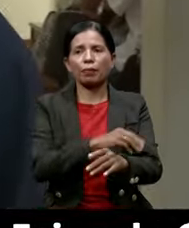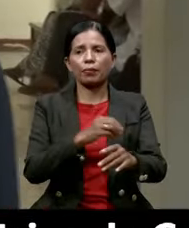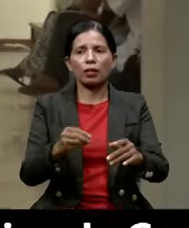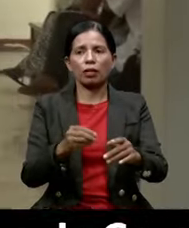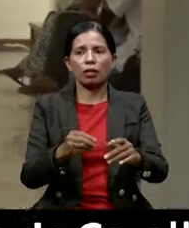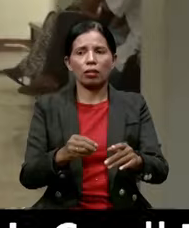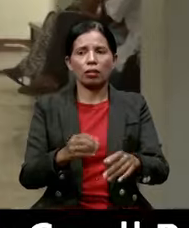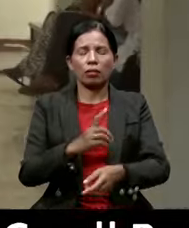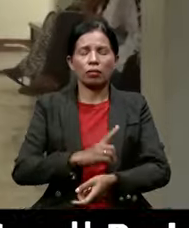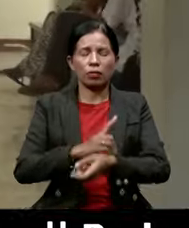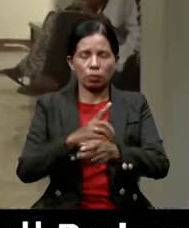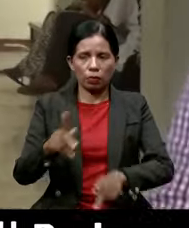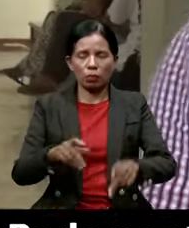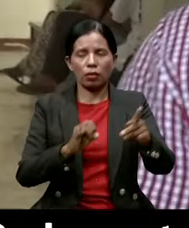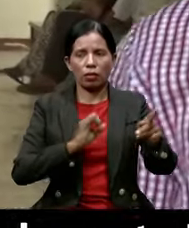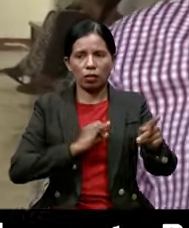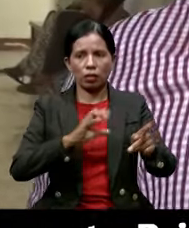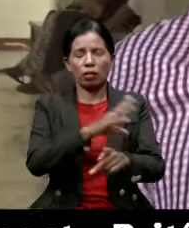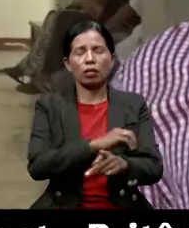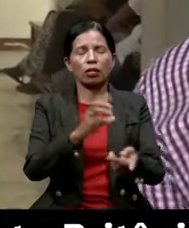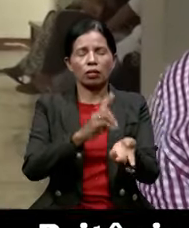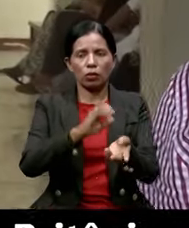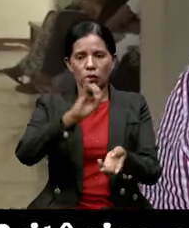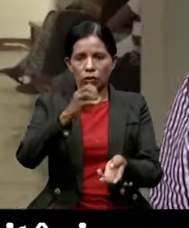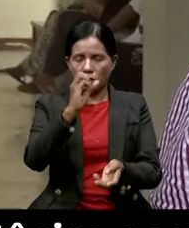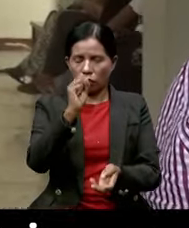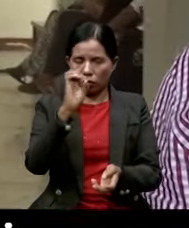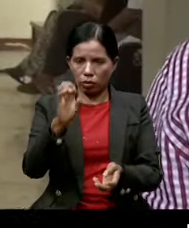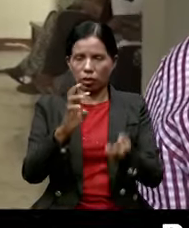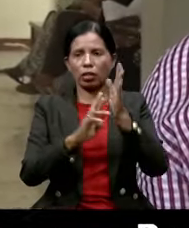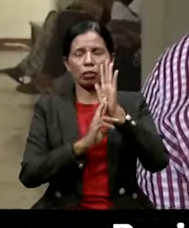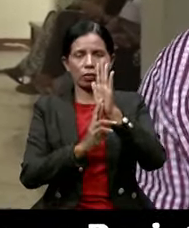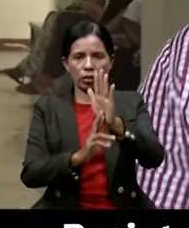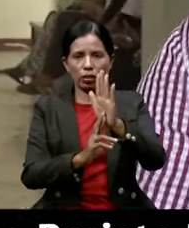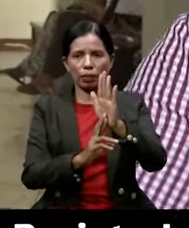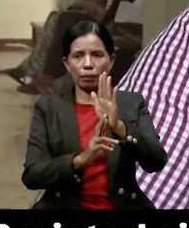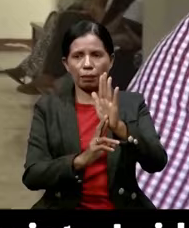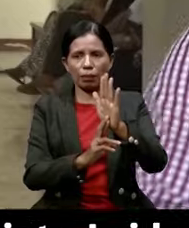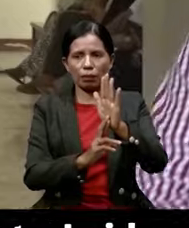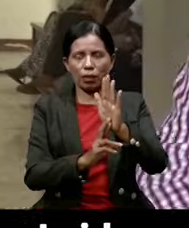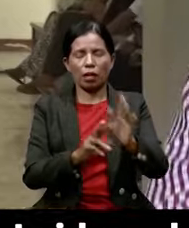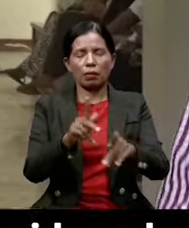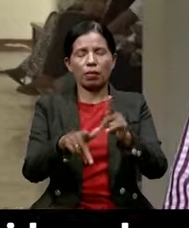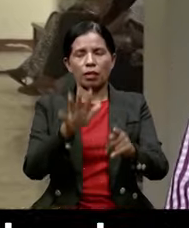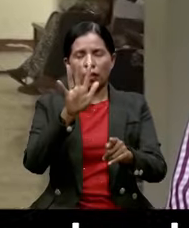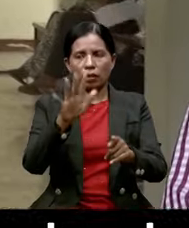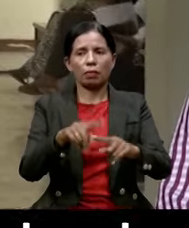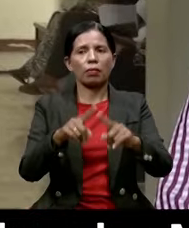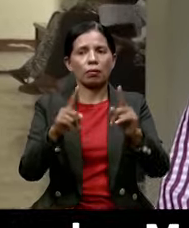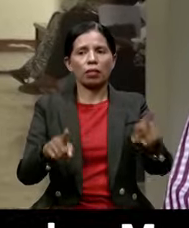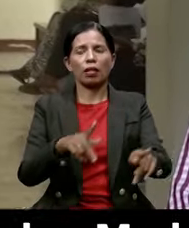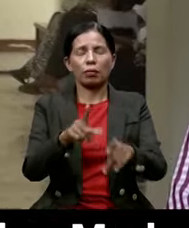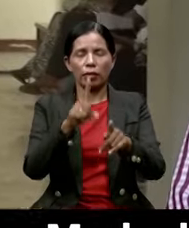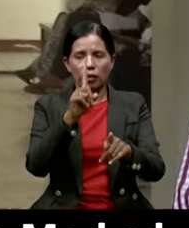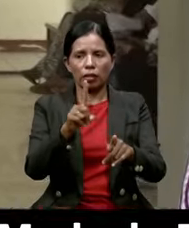defensor publik haurasi inclemos de todos os maka representa nang lima. Ebe ida gidi ida